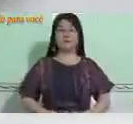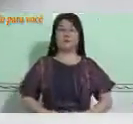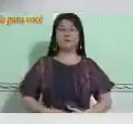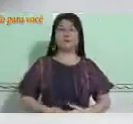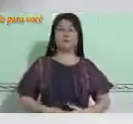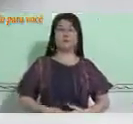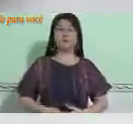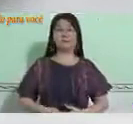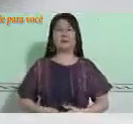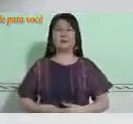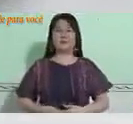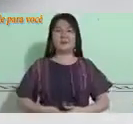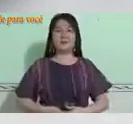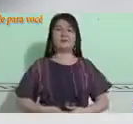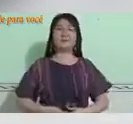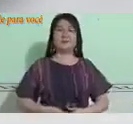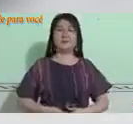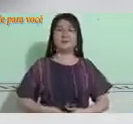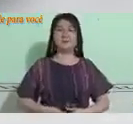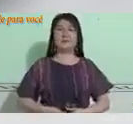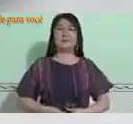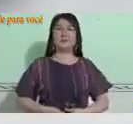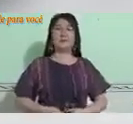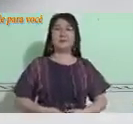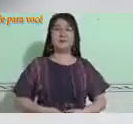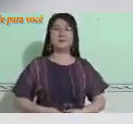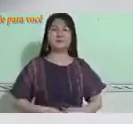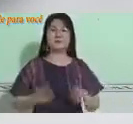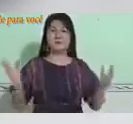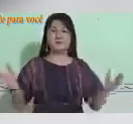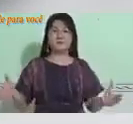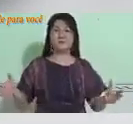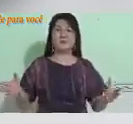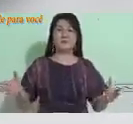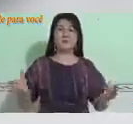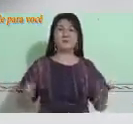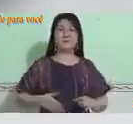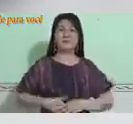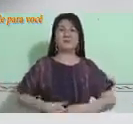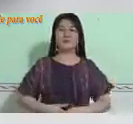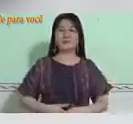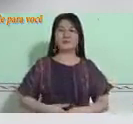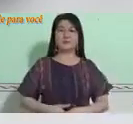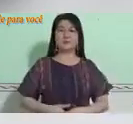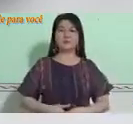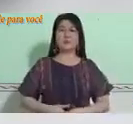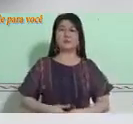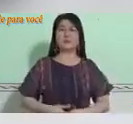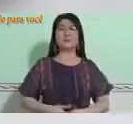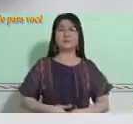O remédio da asma deve ser utilizado, na dose recomendada pelo médico, sempre que houver necessidade.